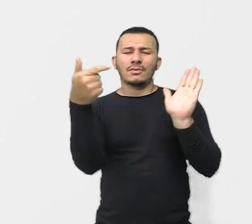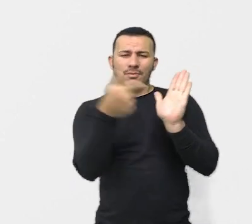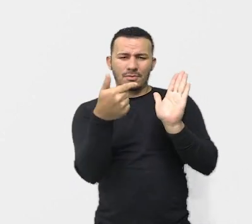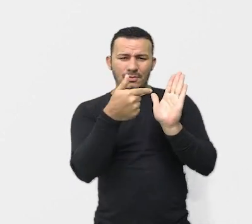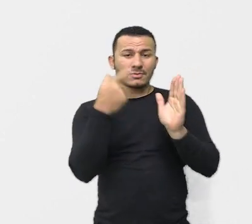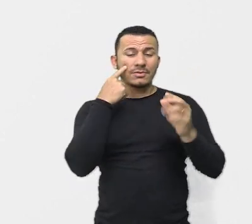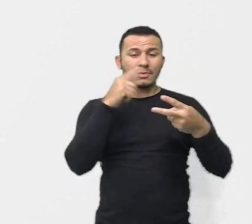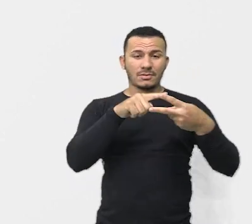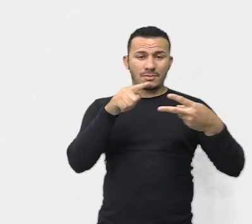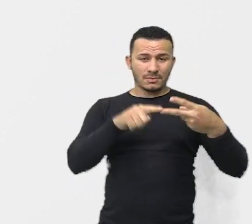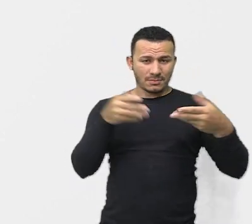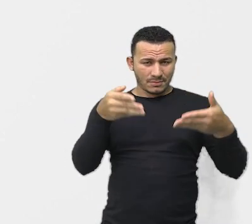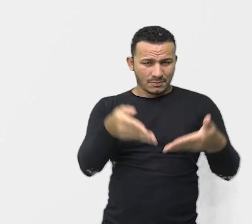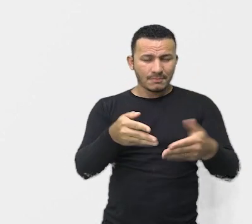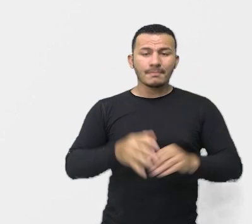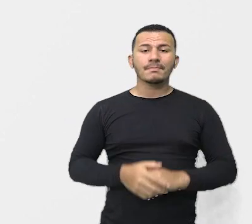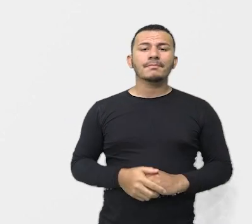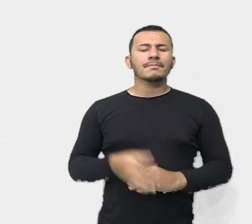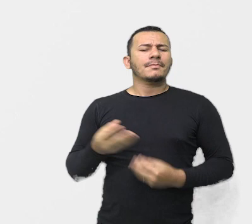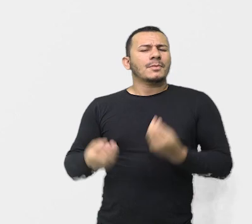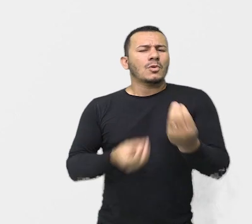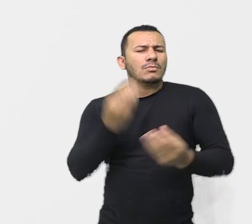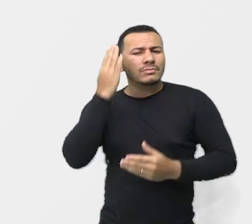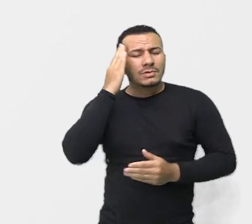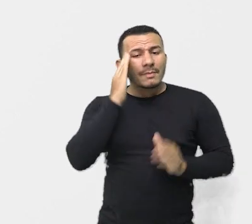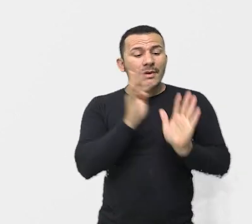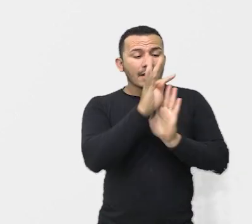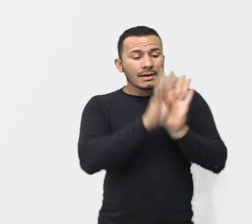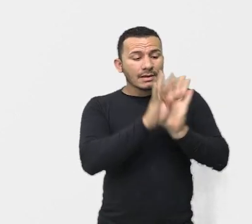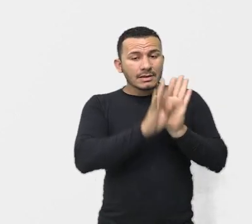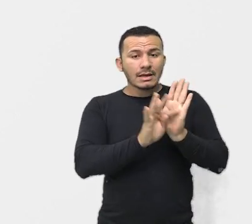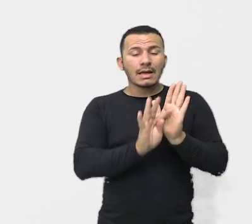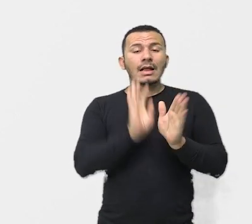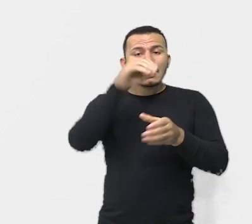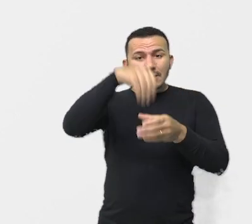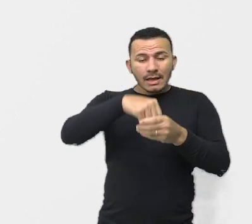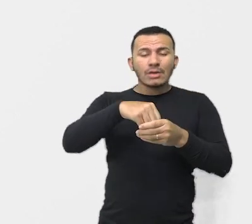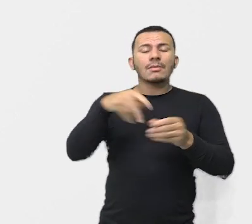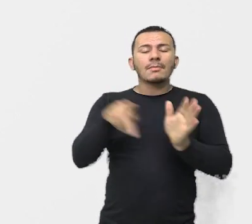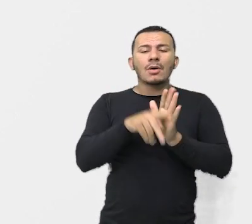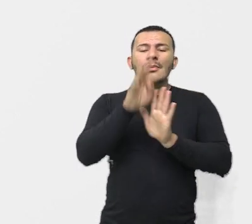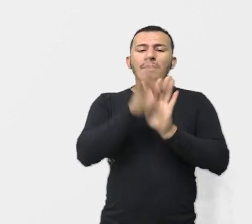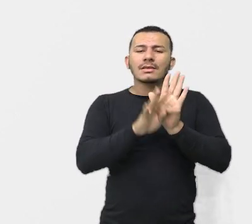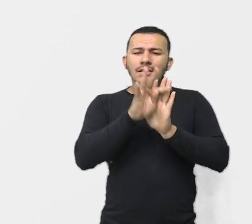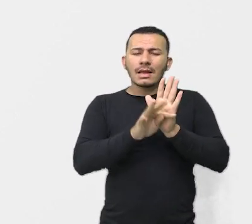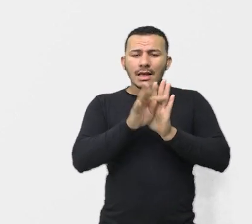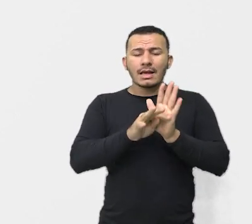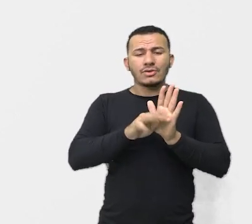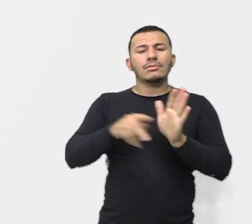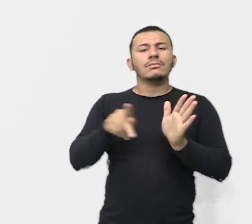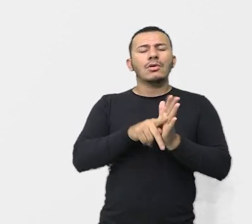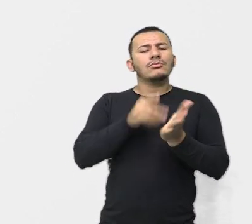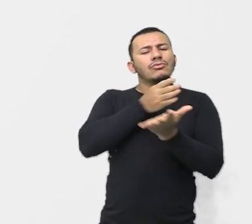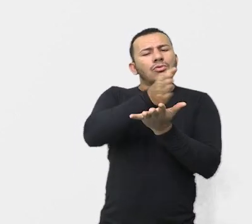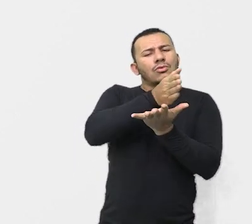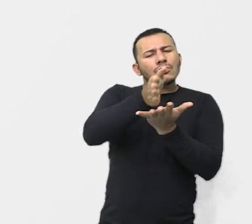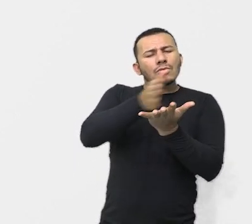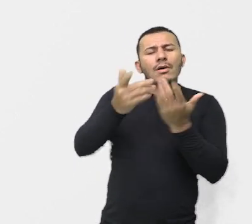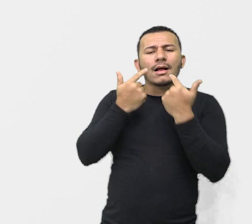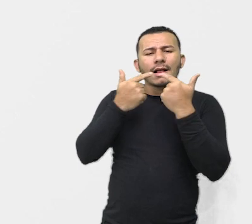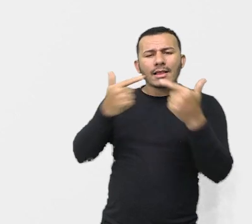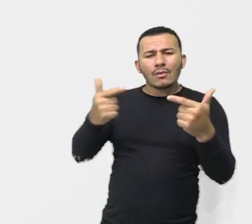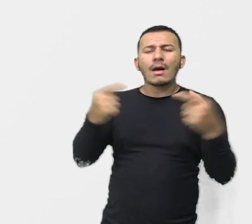E vamos tratar disso dentro de textos multissemióticos. O que é isso, professora? Textos